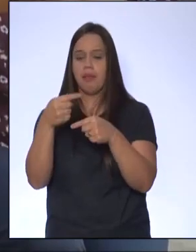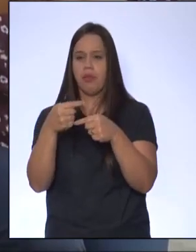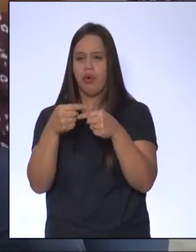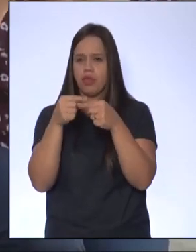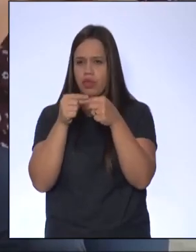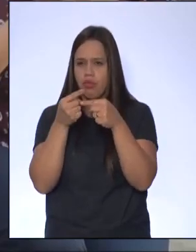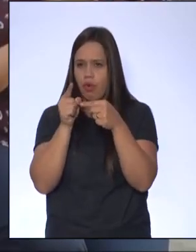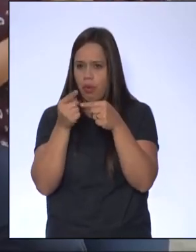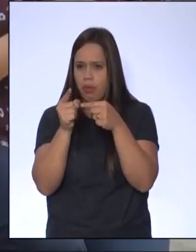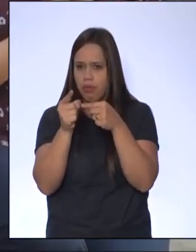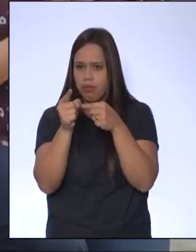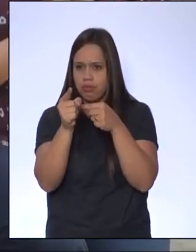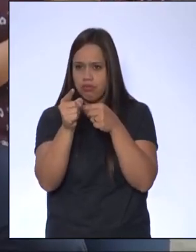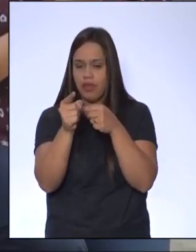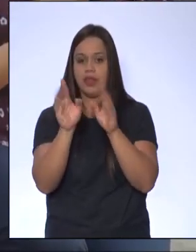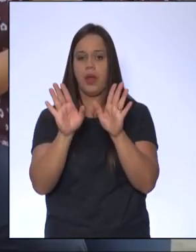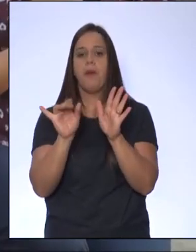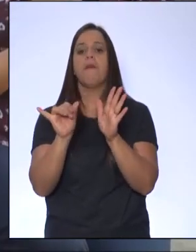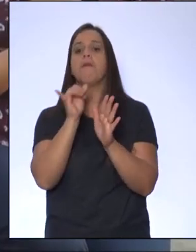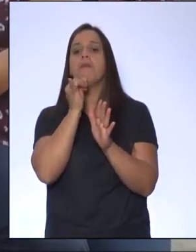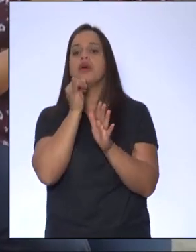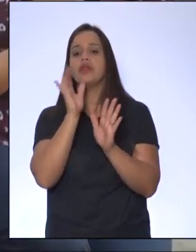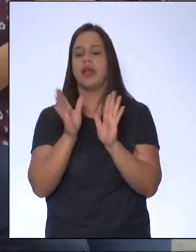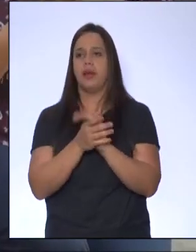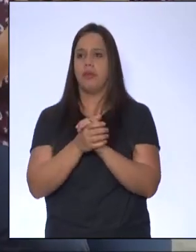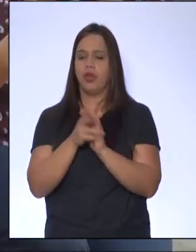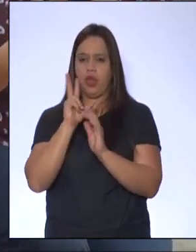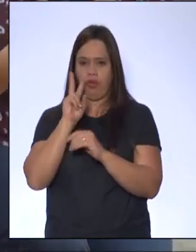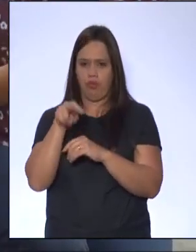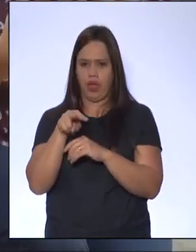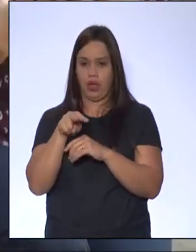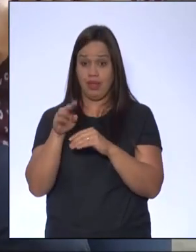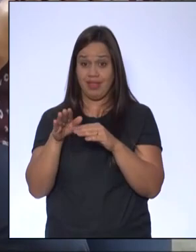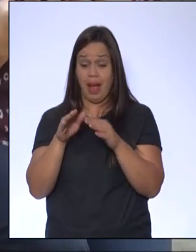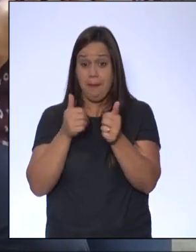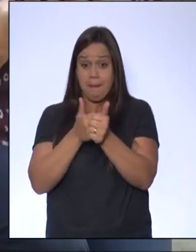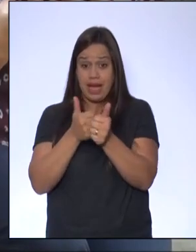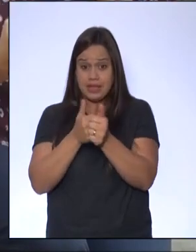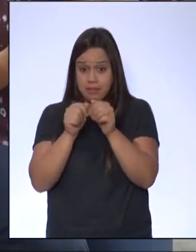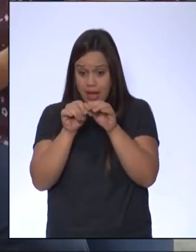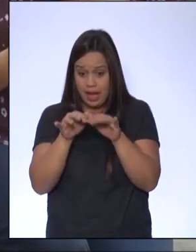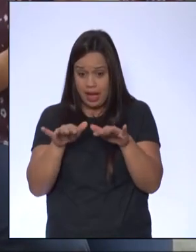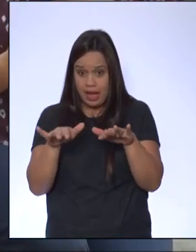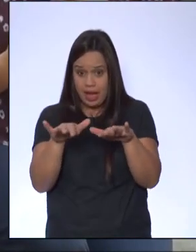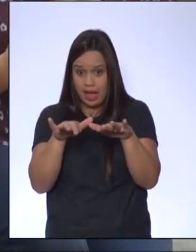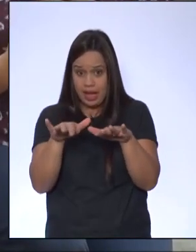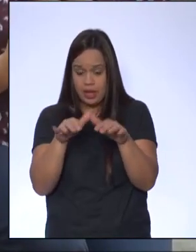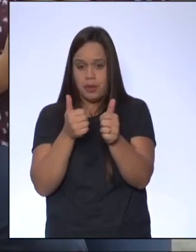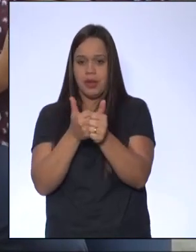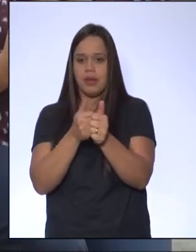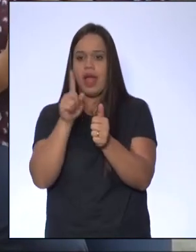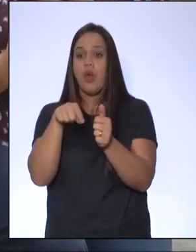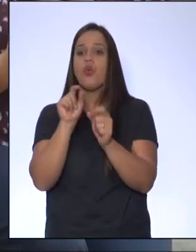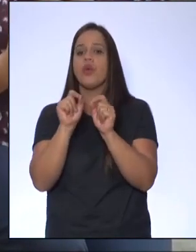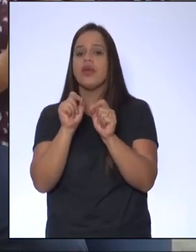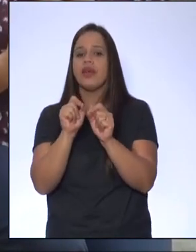distanciando. Então, por exemplo, nesse caso, o plano que está mais perto do meu olhar é esse